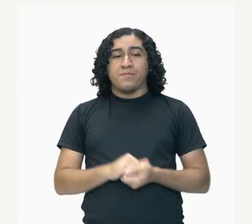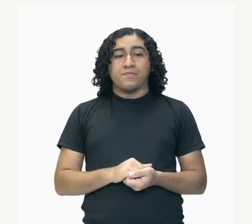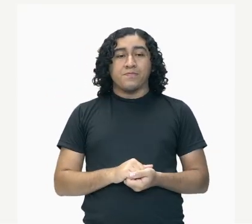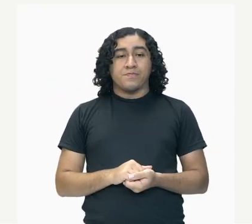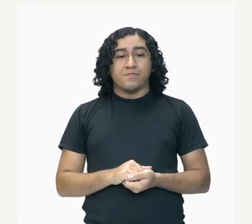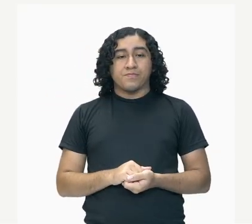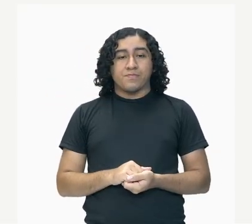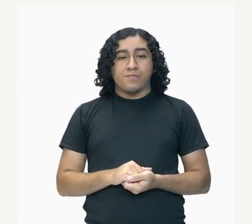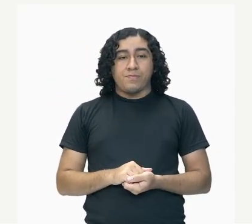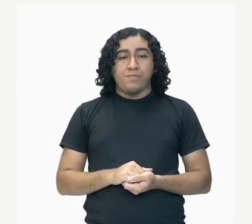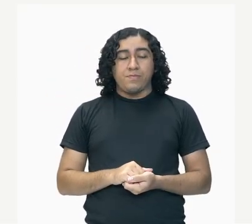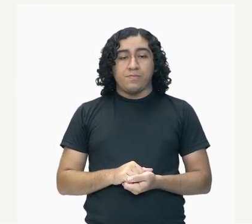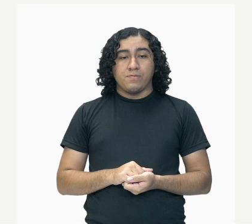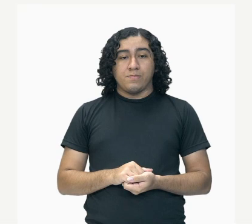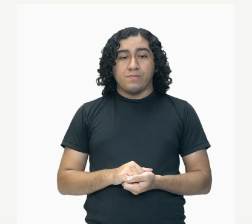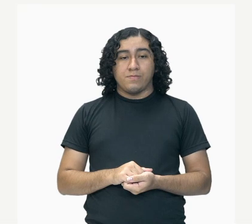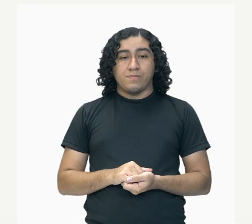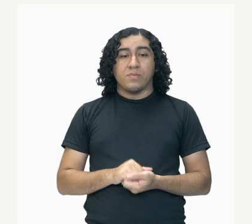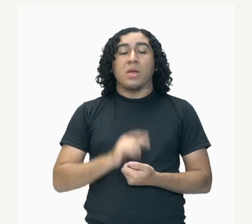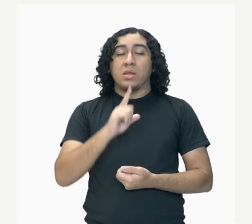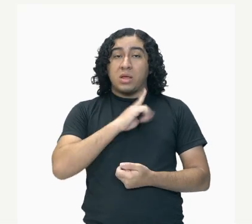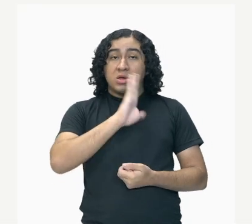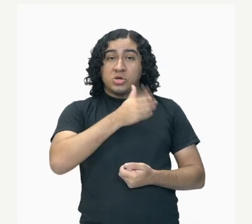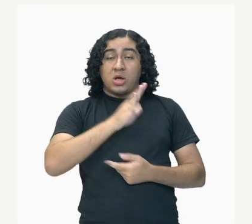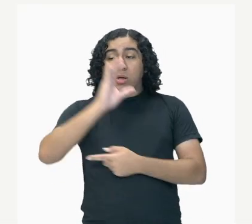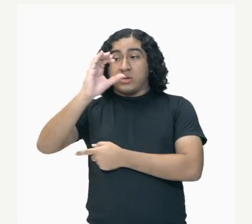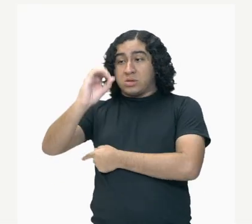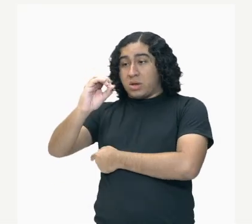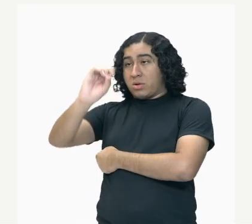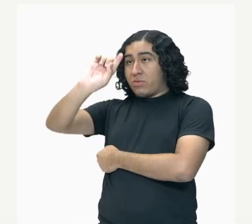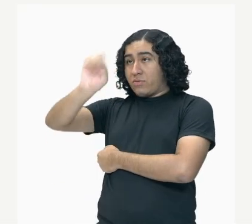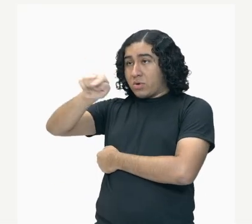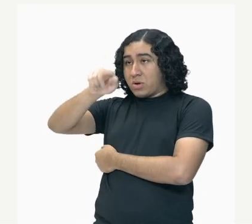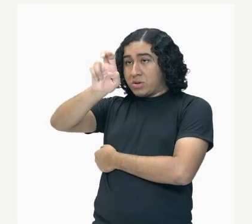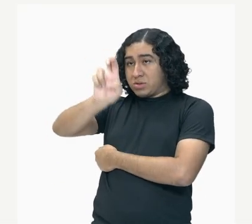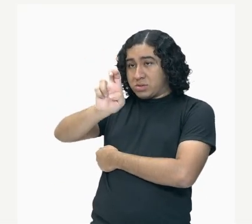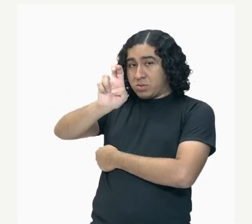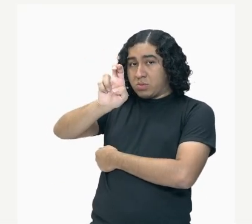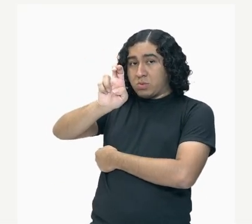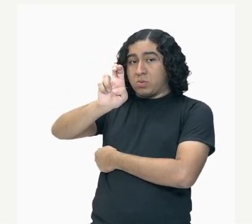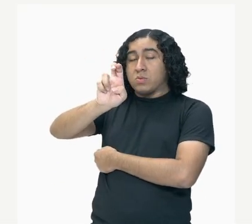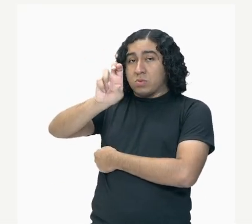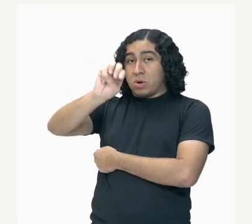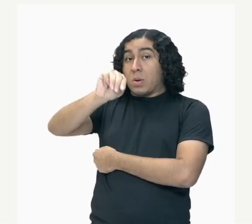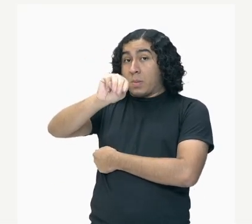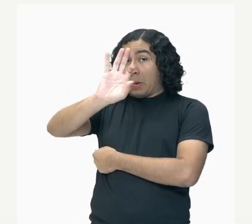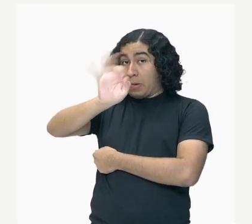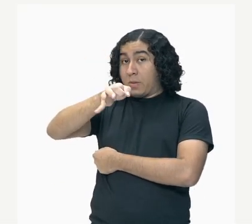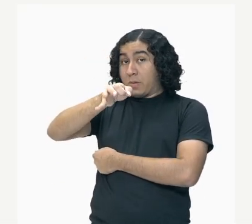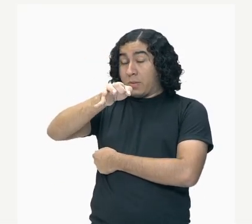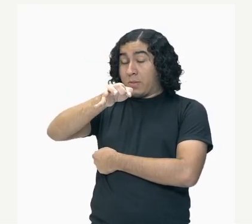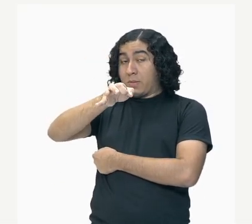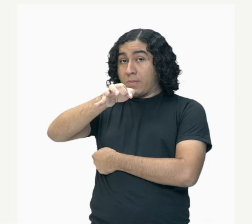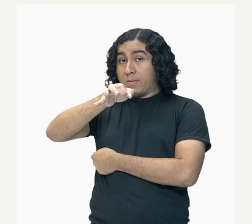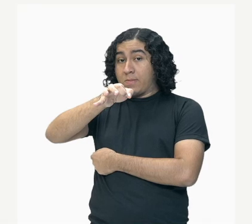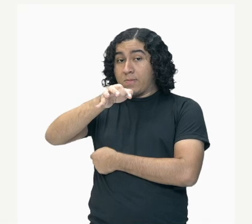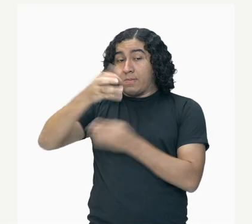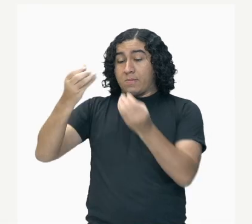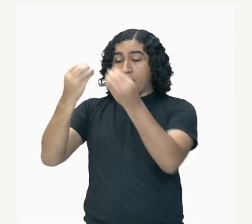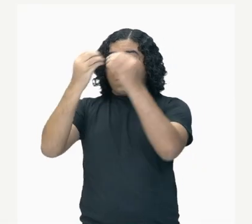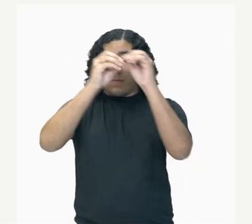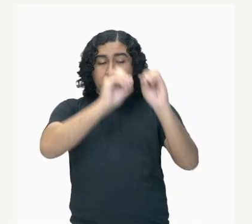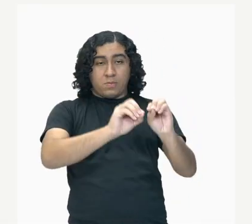tenho aqui o comprimento aqui ó o comprimento veio em metro tá pessoal 0,5 então foi colocado aqui ó o